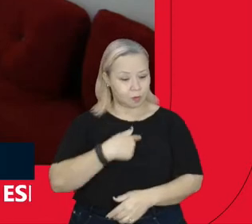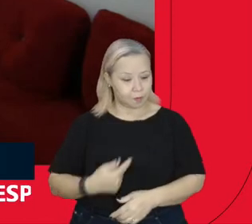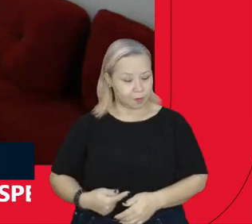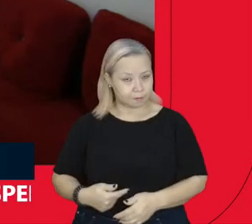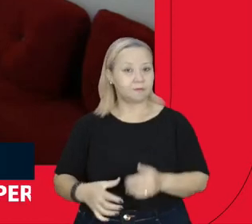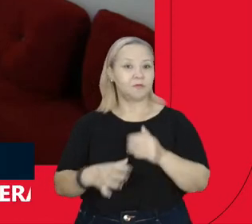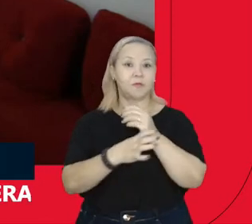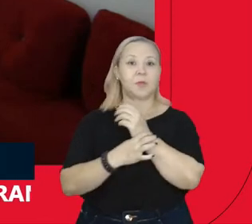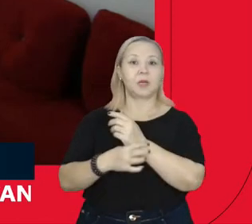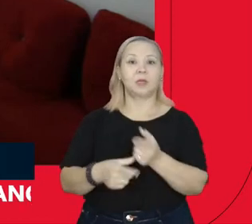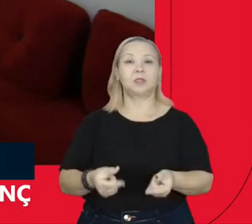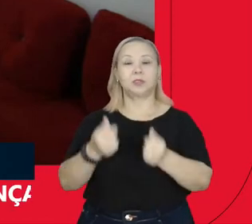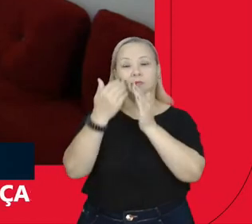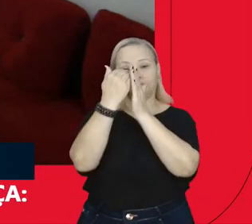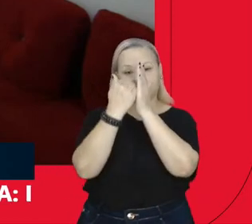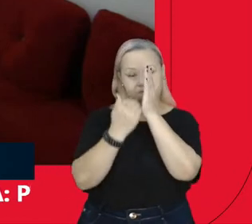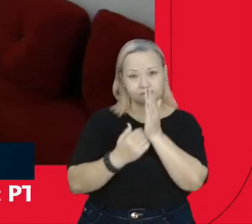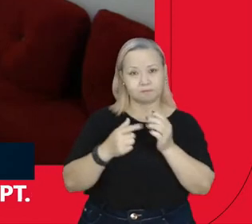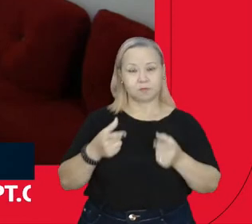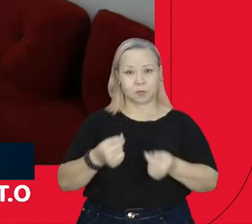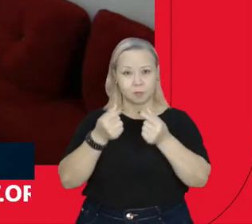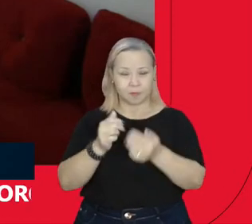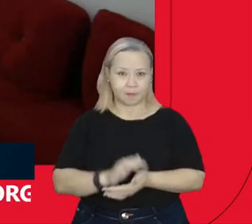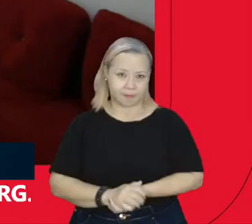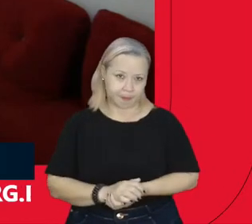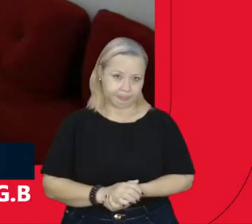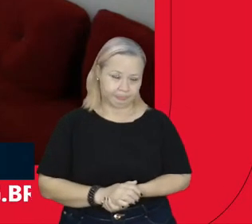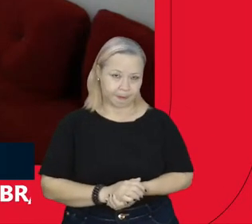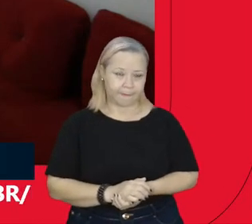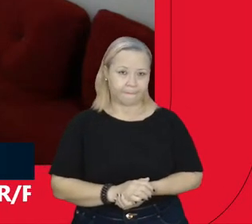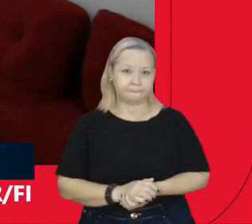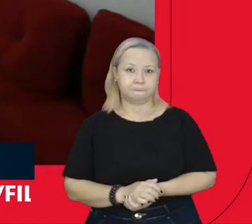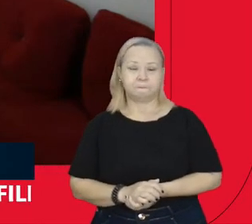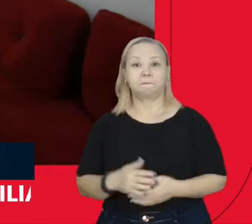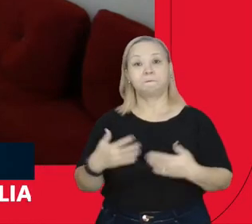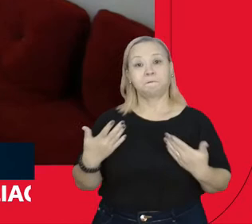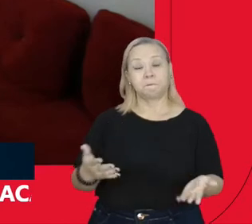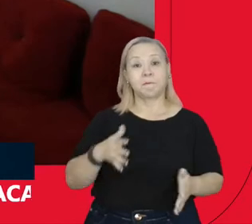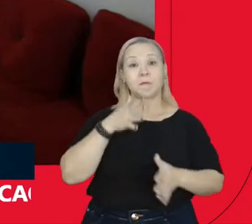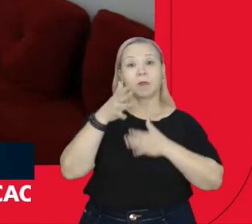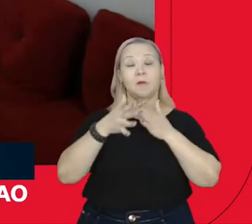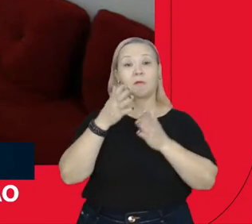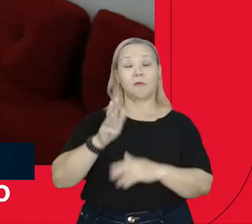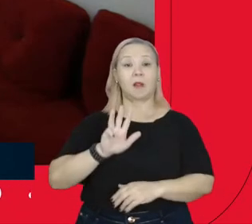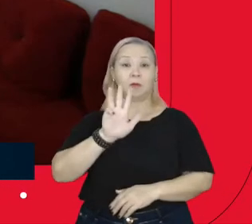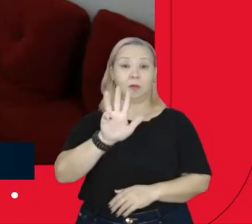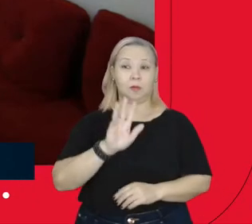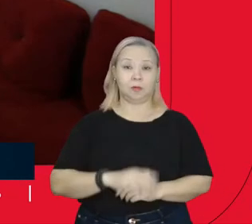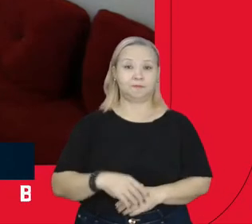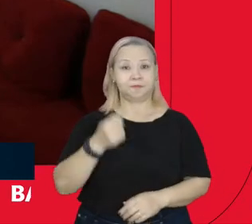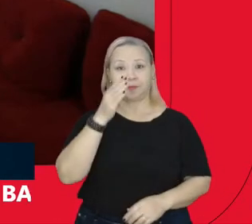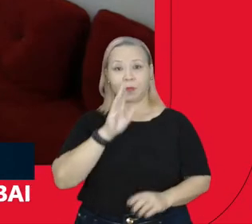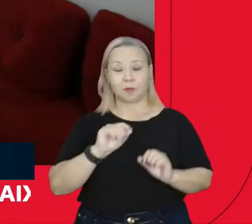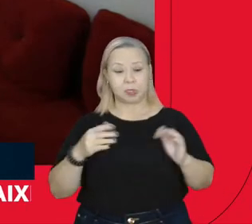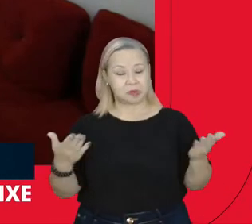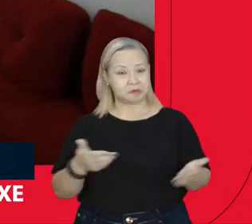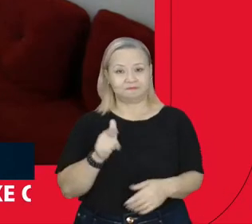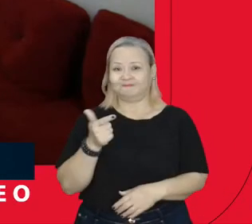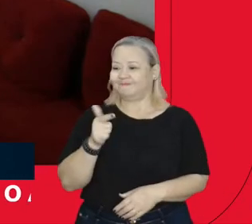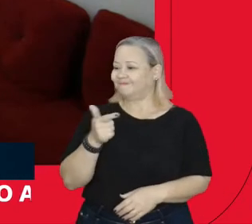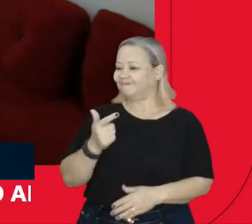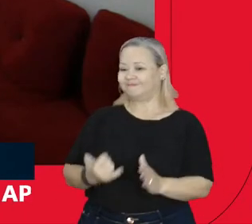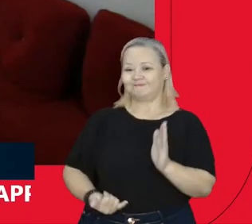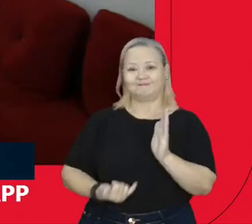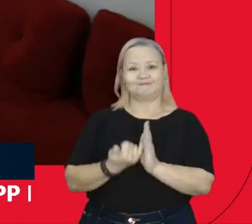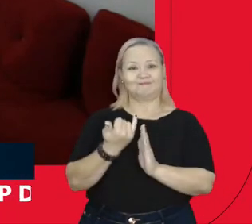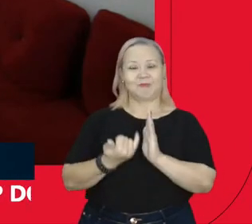exemplo, a figura do atravessador no transporte desses alimentos, né? Como diz o ex-presidente Lula, o Brasil hoje não tem uma inflação